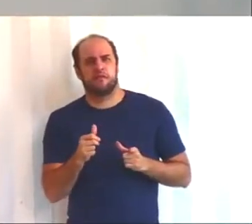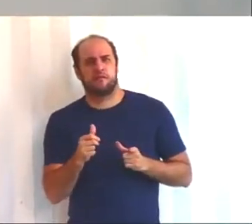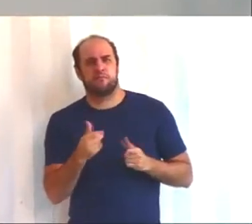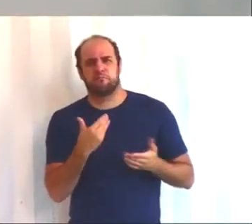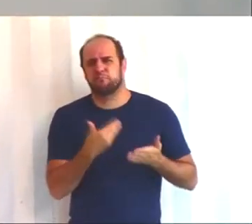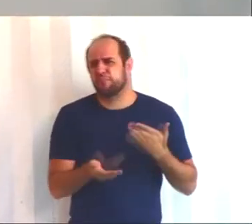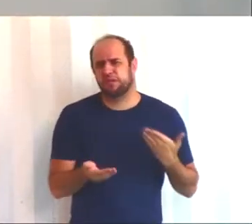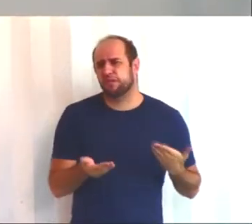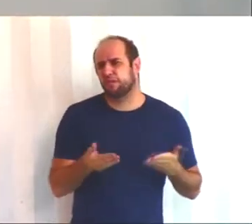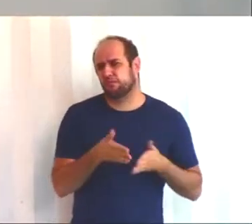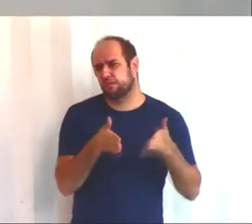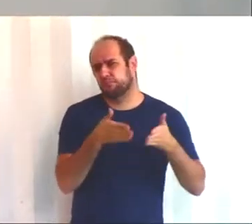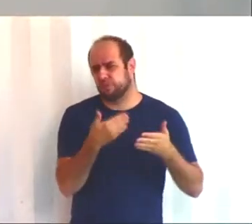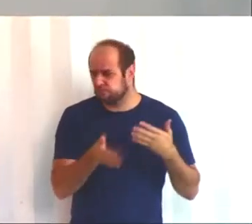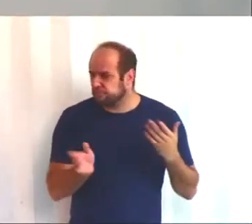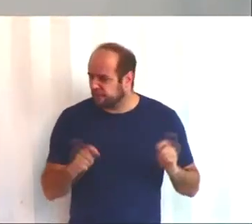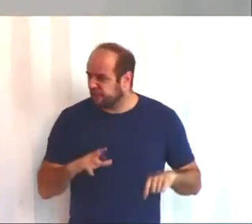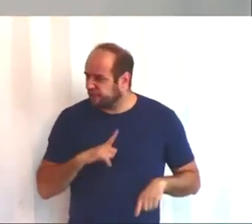seria?